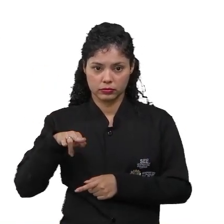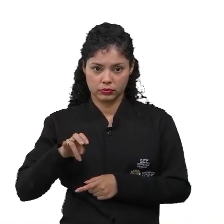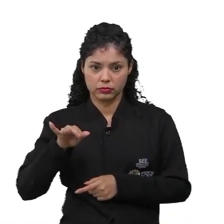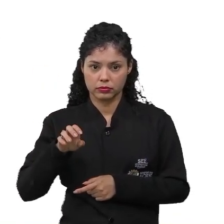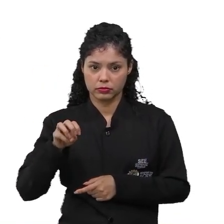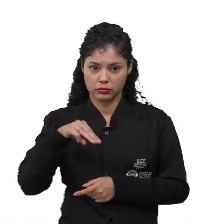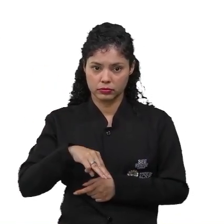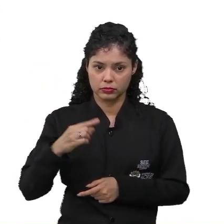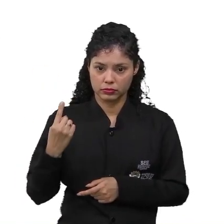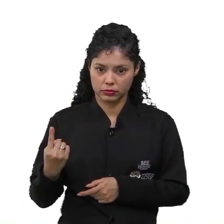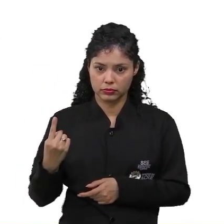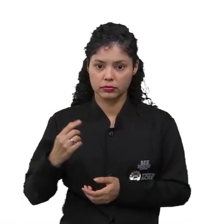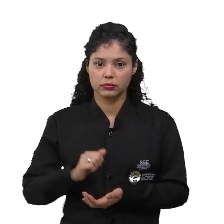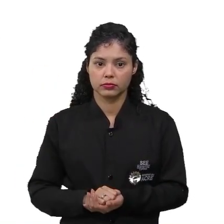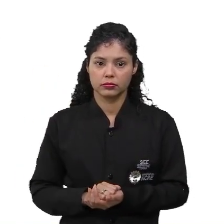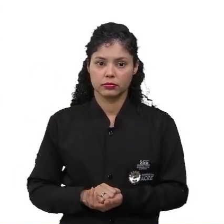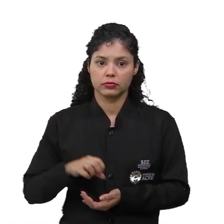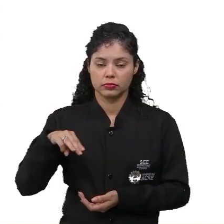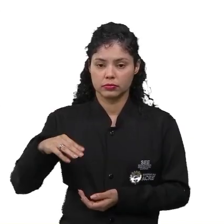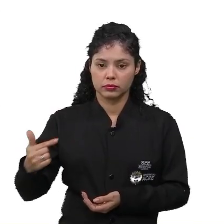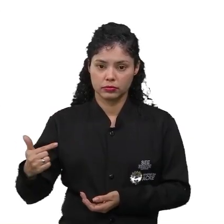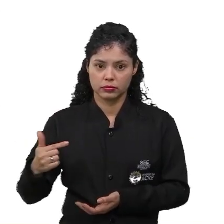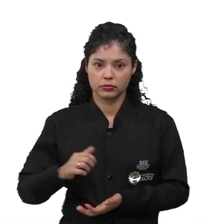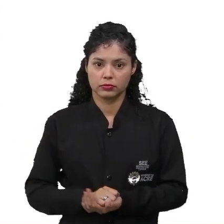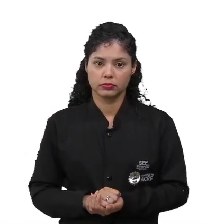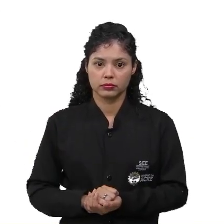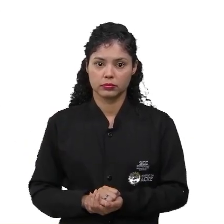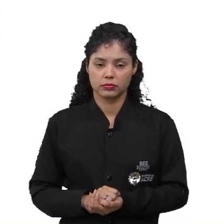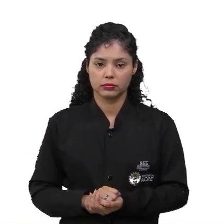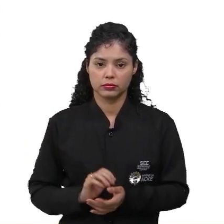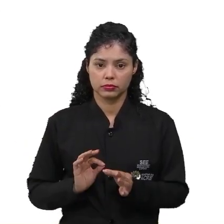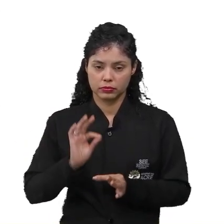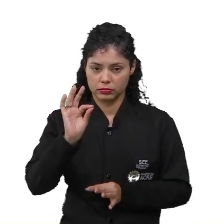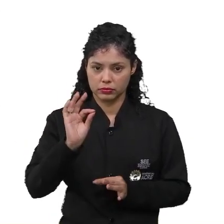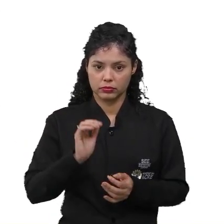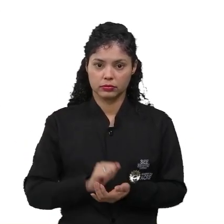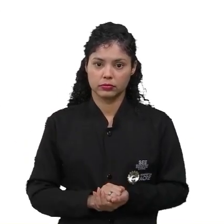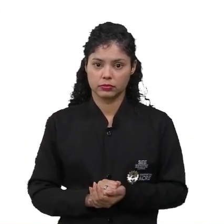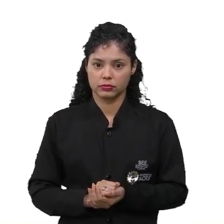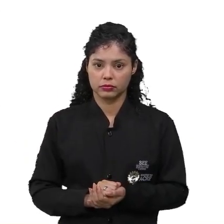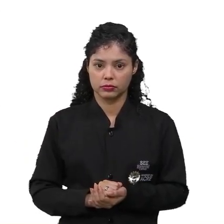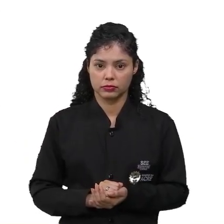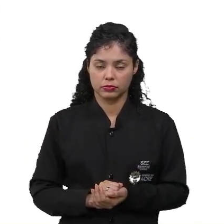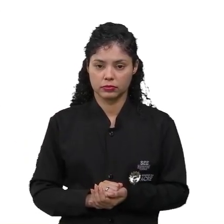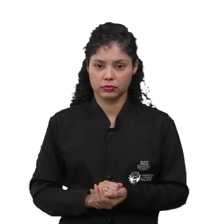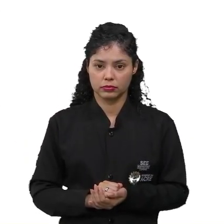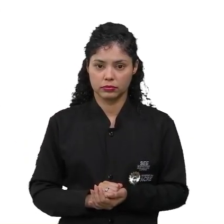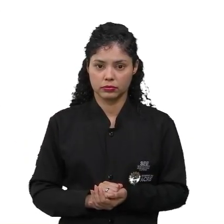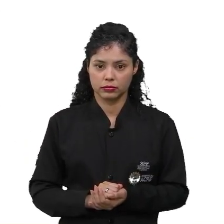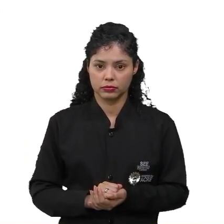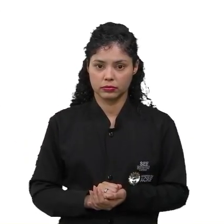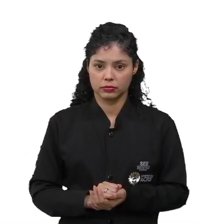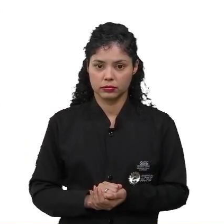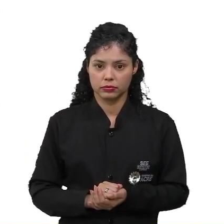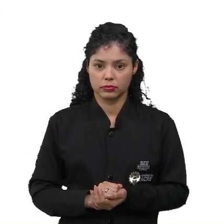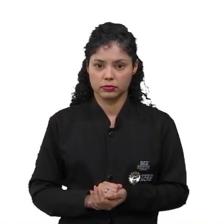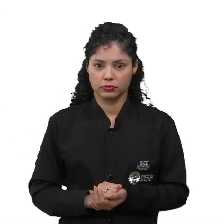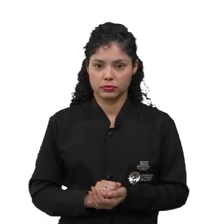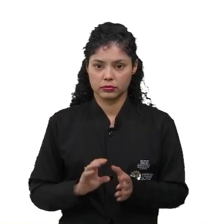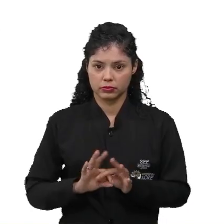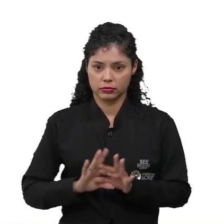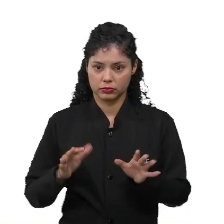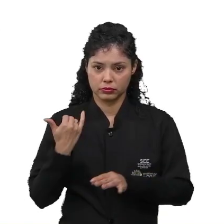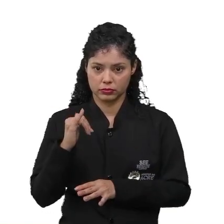magnitude M1 e uma magnitude M2, medidos segundo a escala Richter,